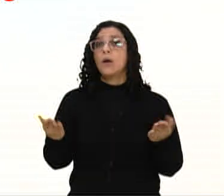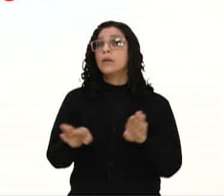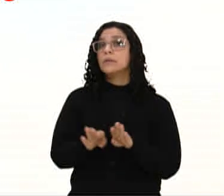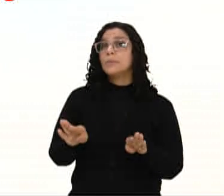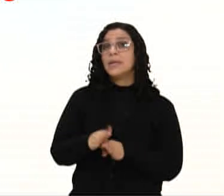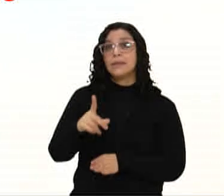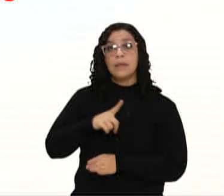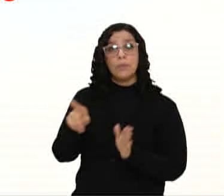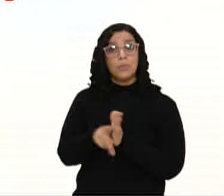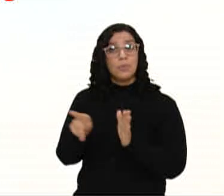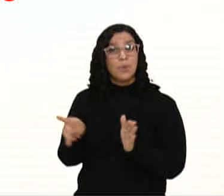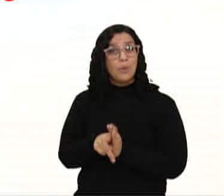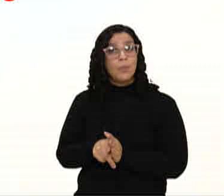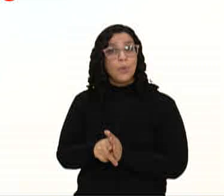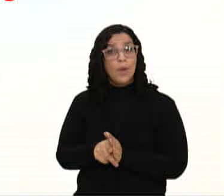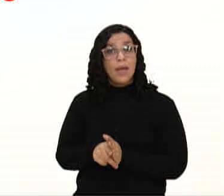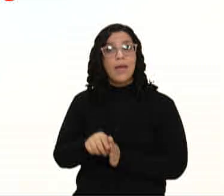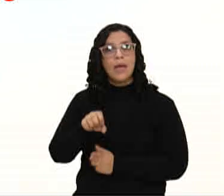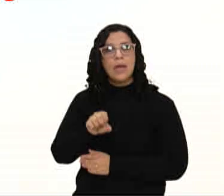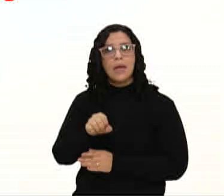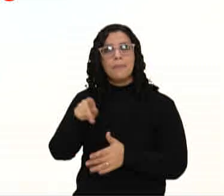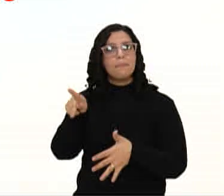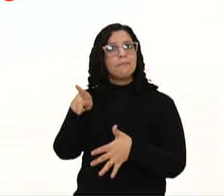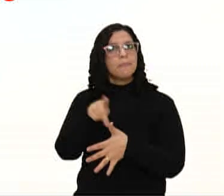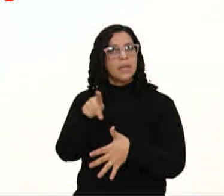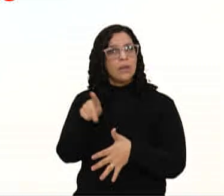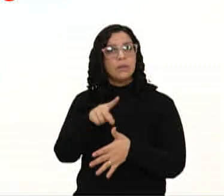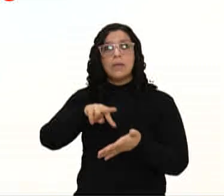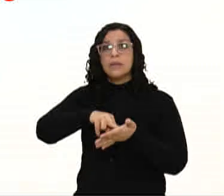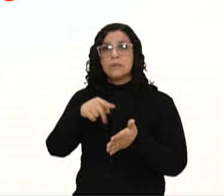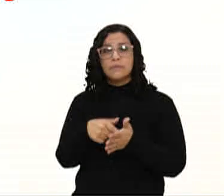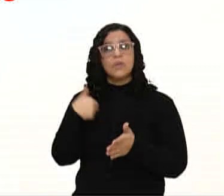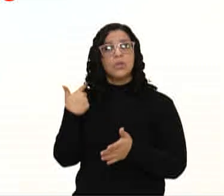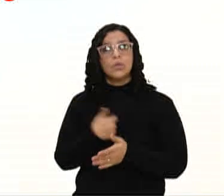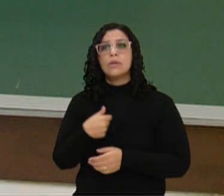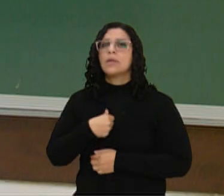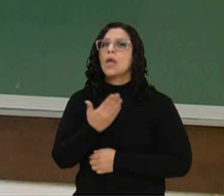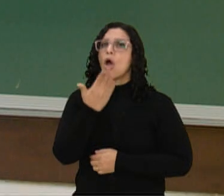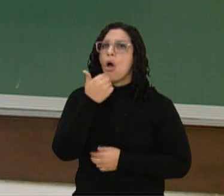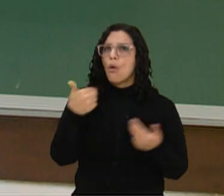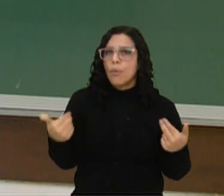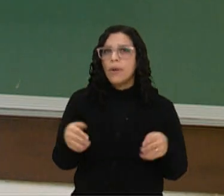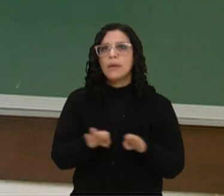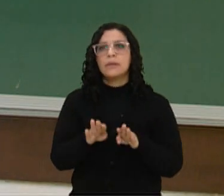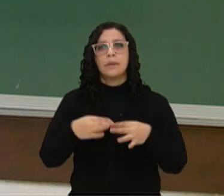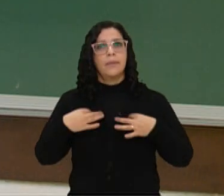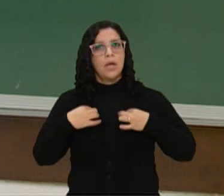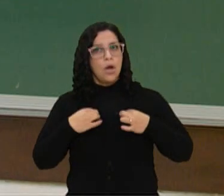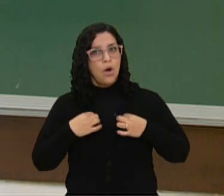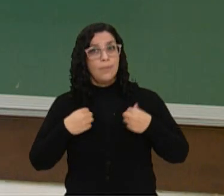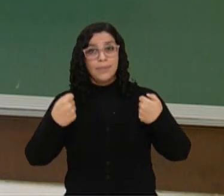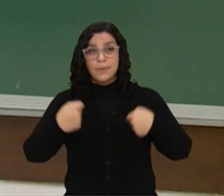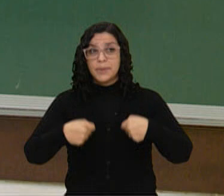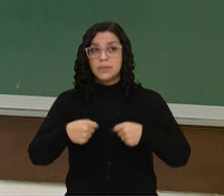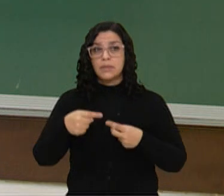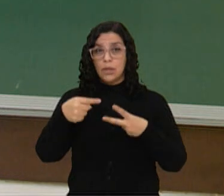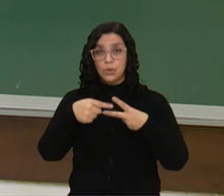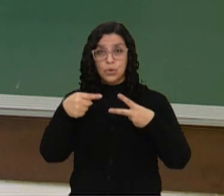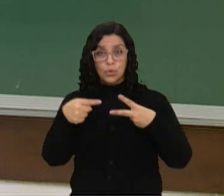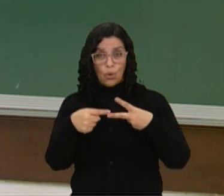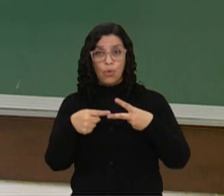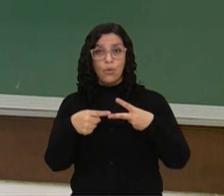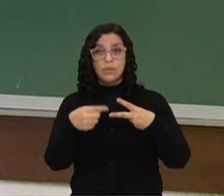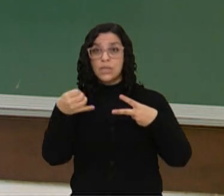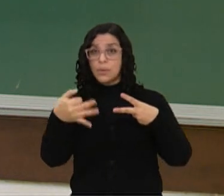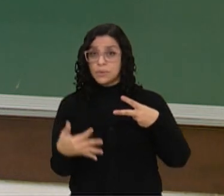consumo essencial, para atender as necessidades básicas, como alimentação e vestuário. Então, são 2 tipos de